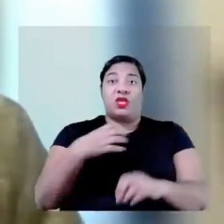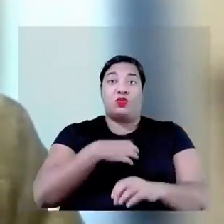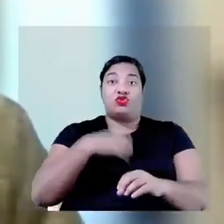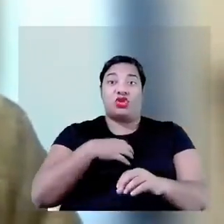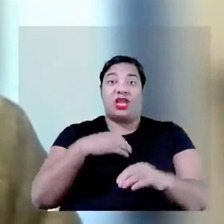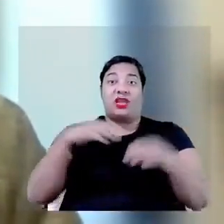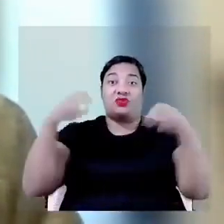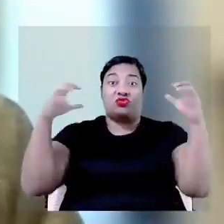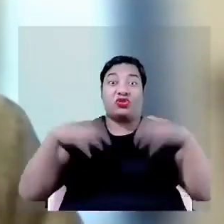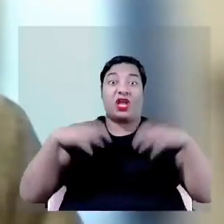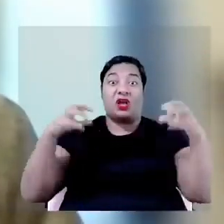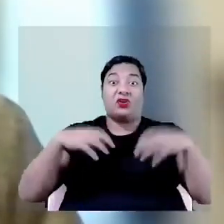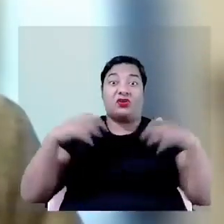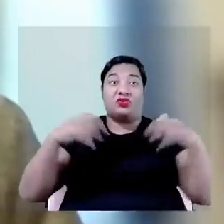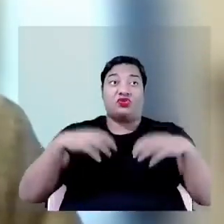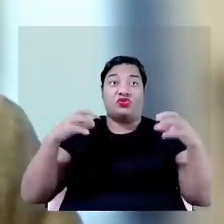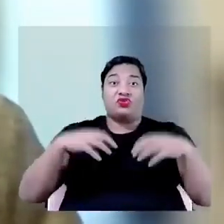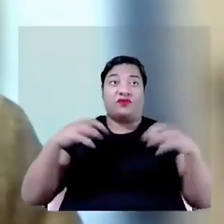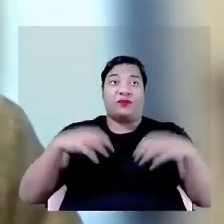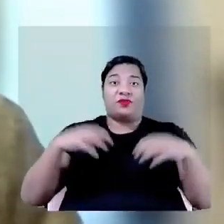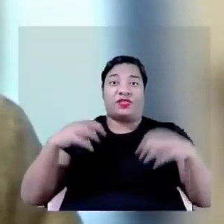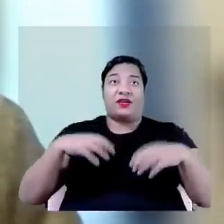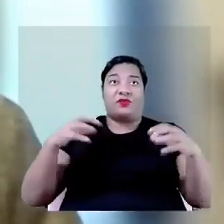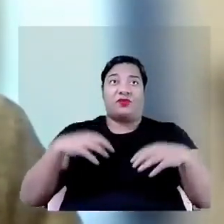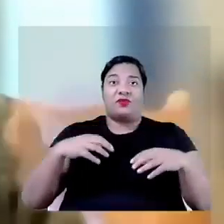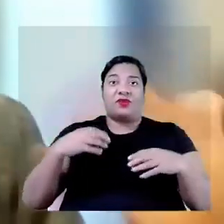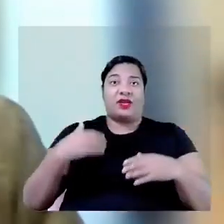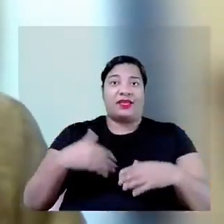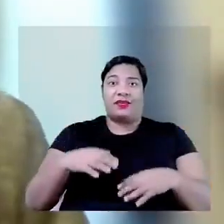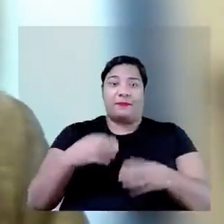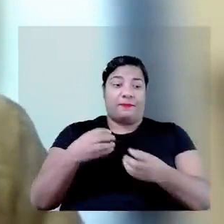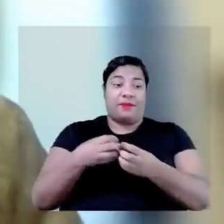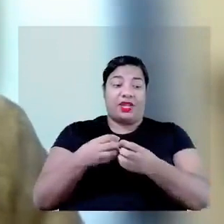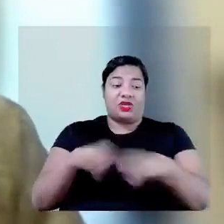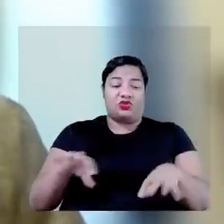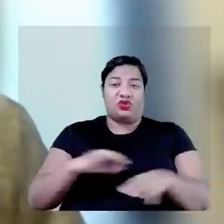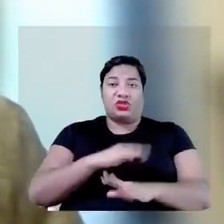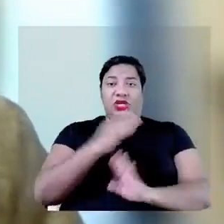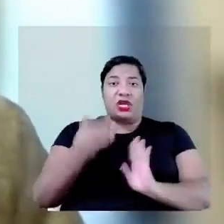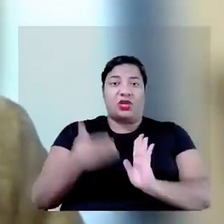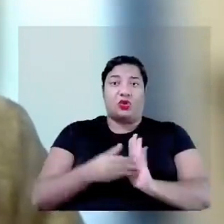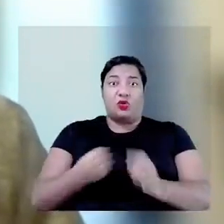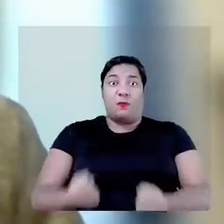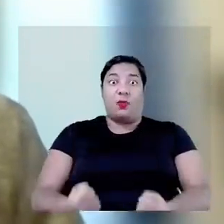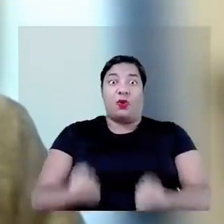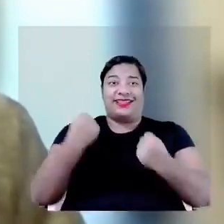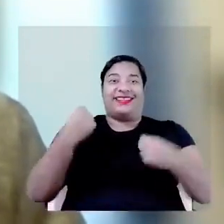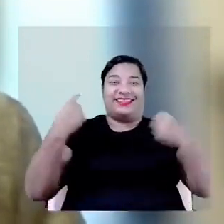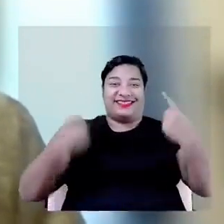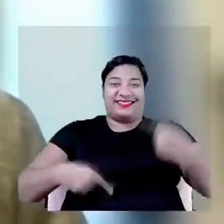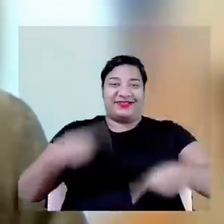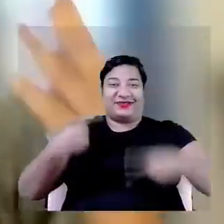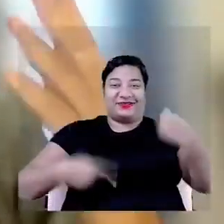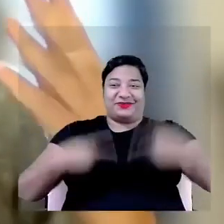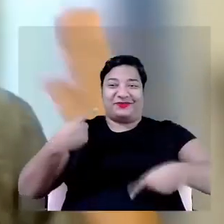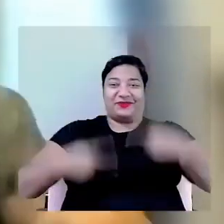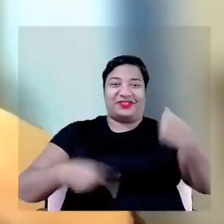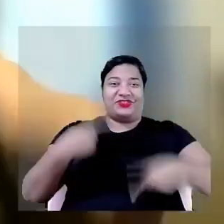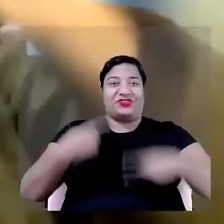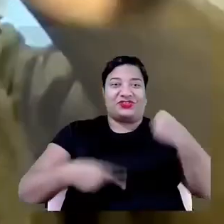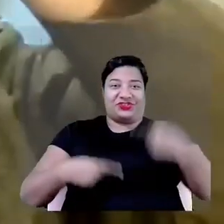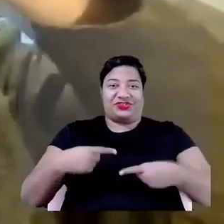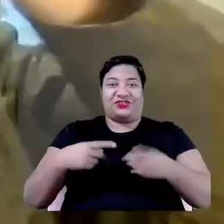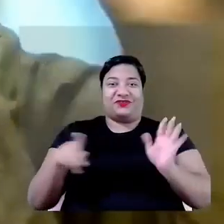isso vai para o saco todo o nosso diferencial competitivo em matéria de energia. A gente